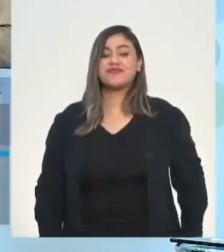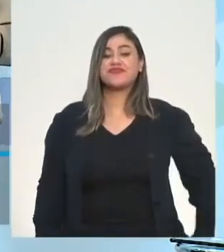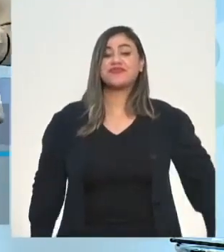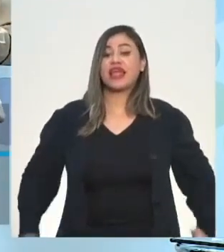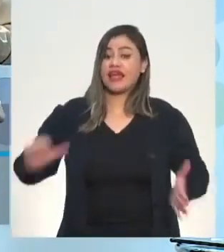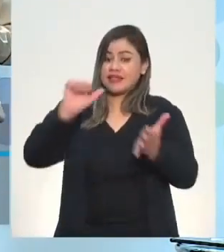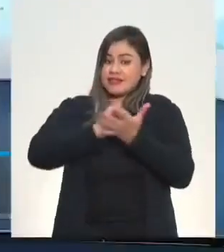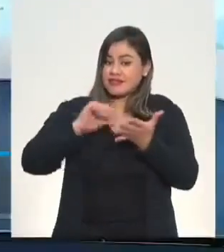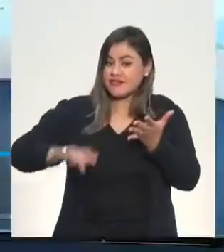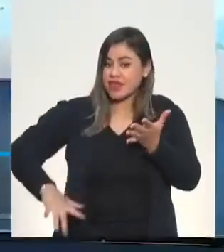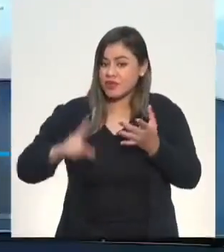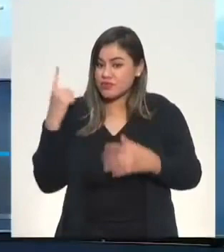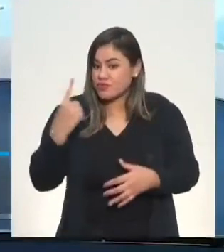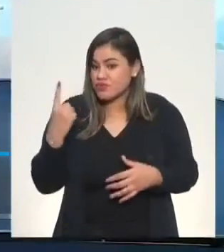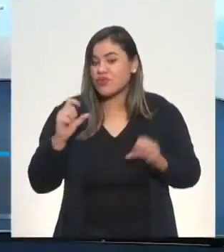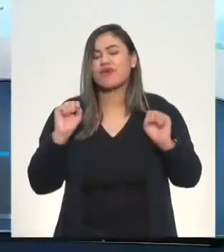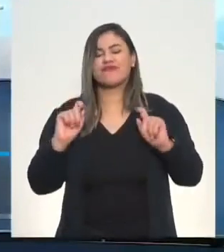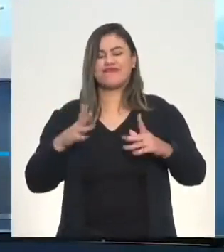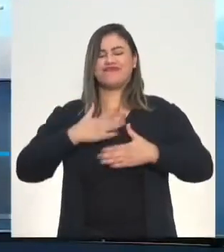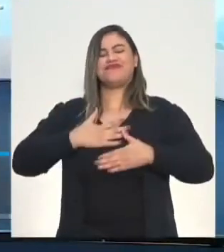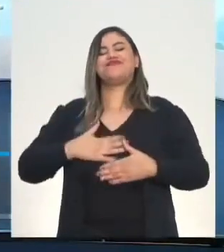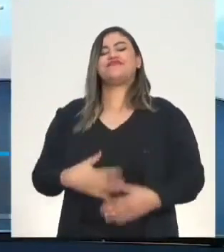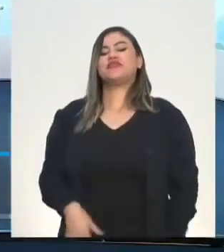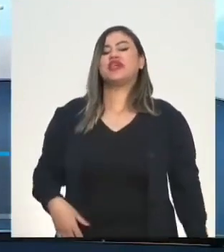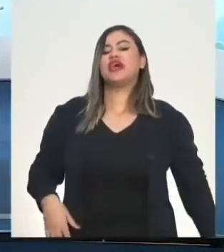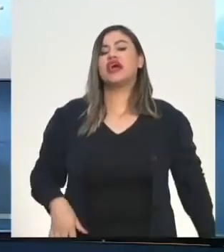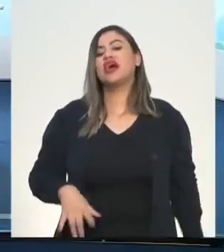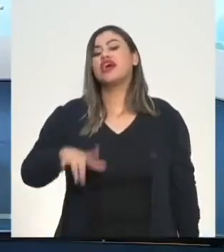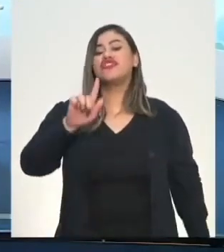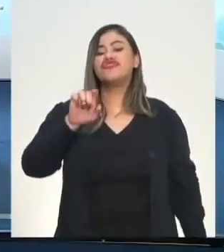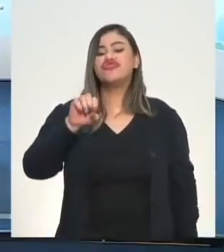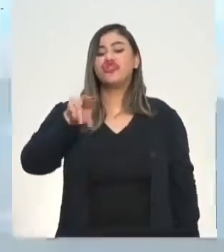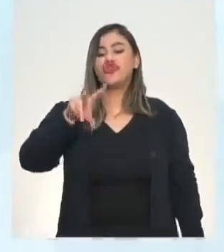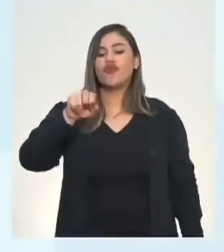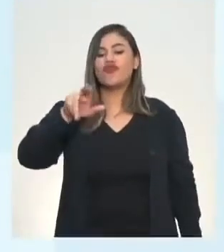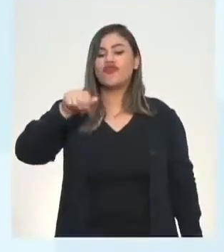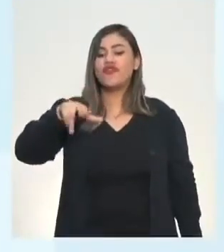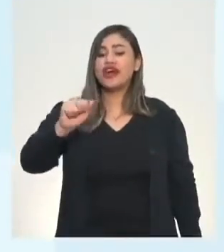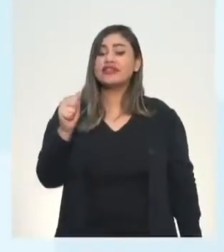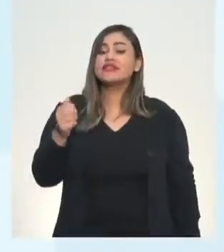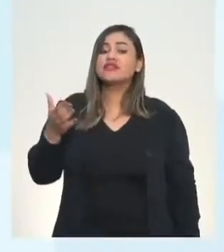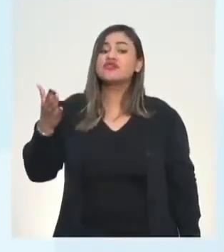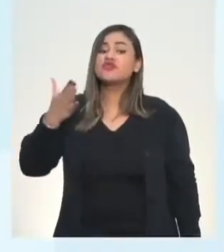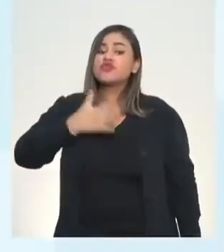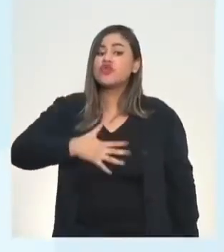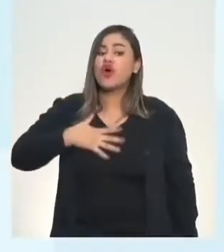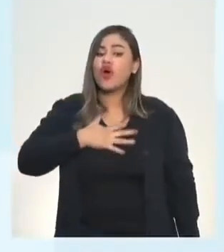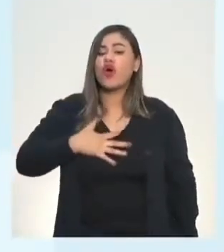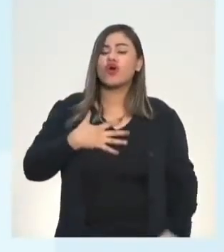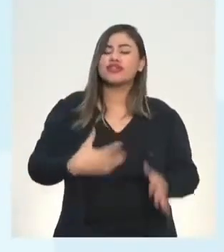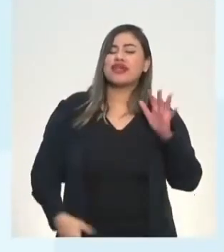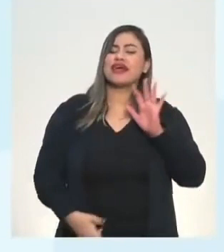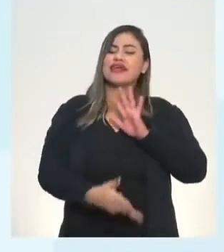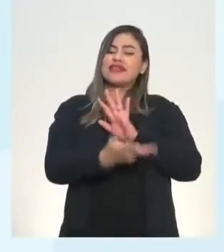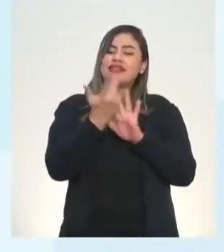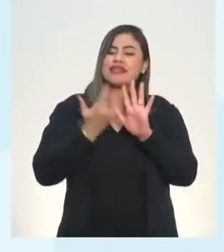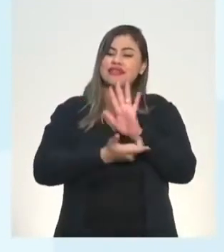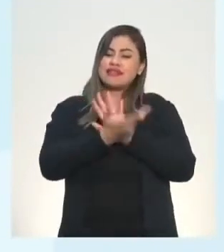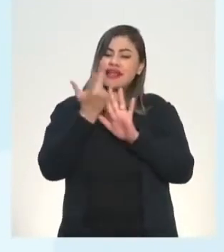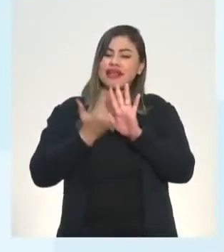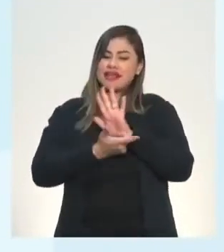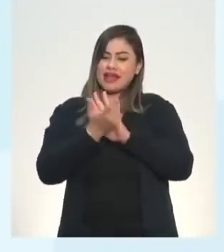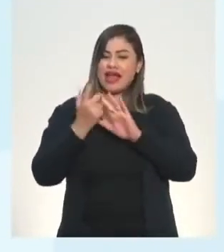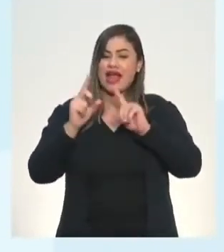1? Vamos lá? Bora. Tranquilo, né? O Giovanni, ele gosta muito de desenhar usando formas geométricas. Ele construiu a